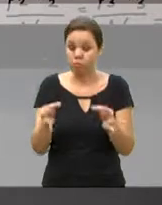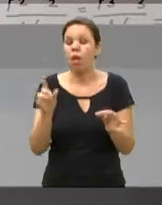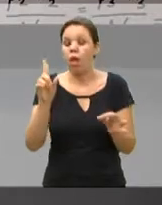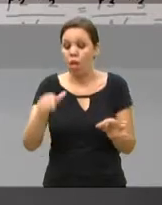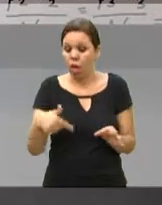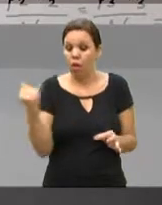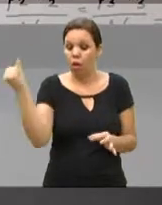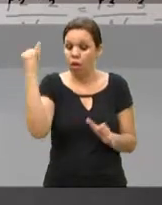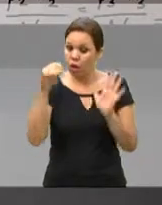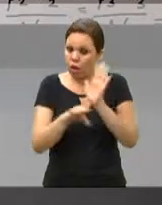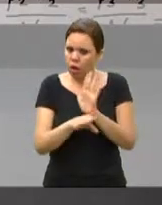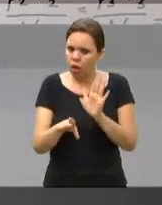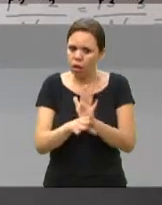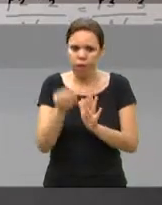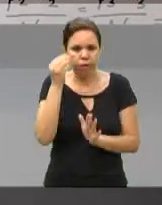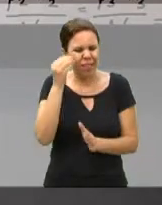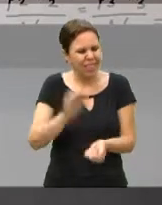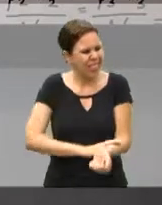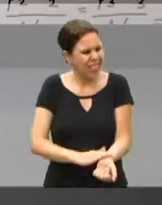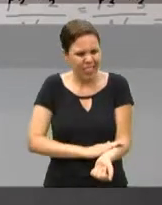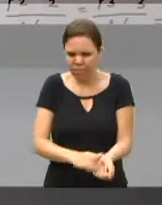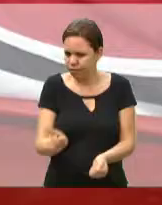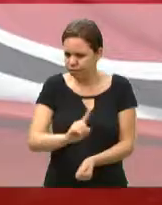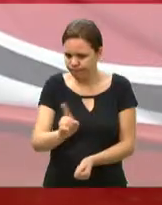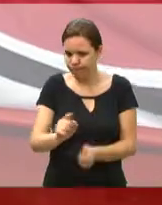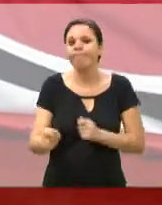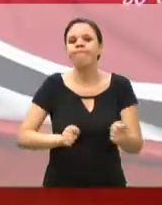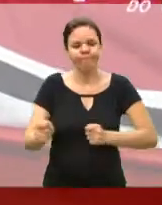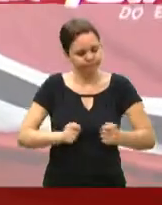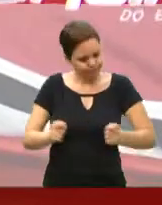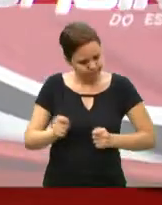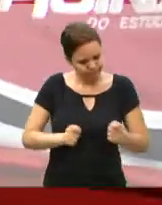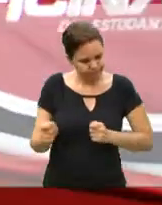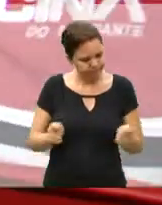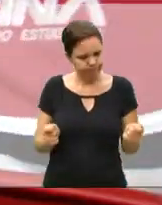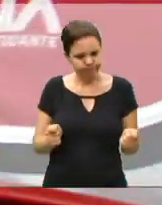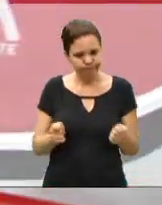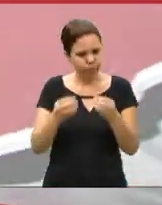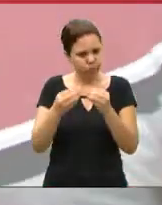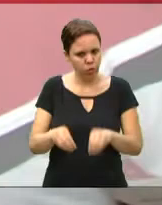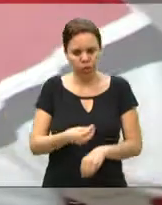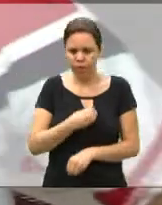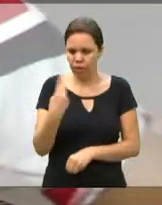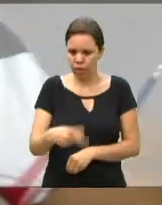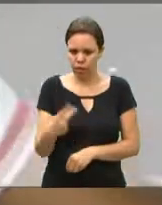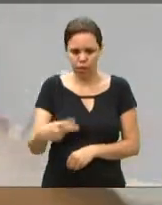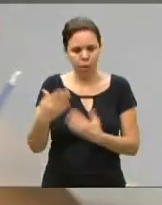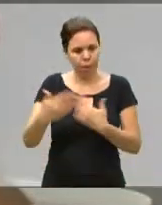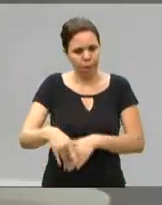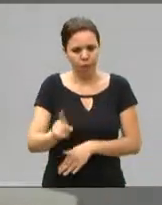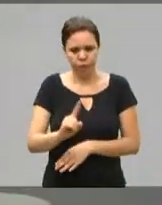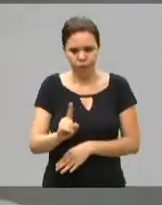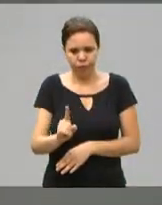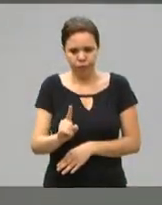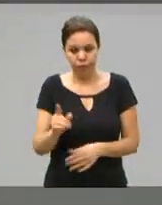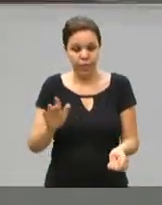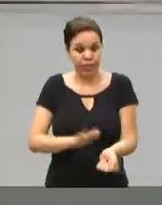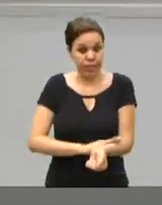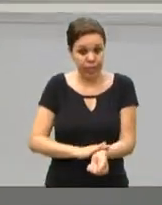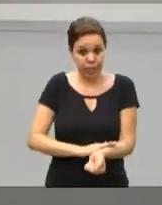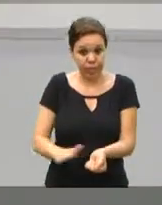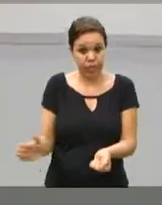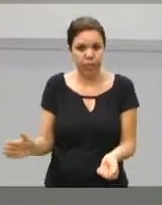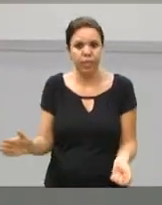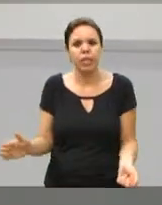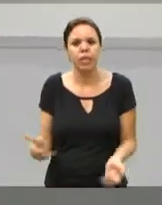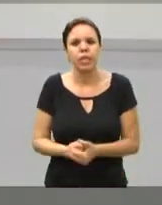concentrar, tentar não deixar o nervosismo complicar demais a vida dele ali na prova. Porque se ele entrar muito nervoso, vai dar o